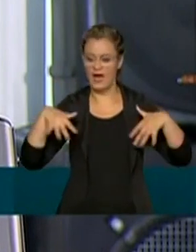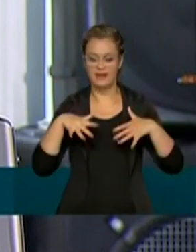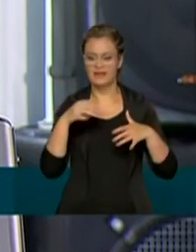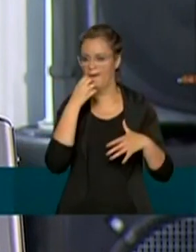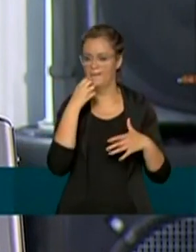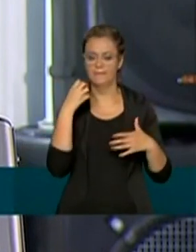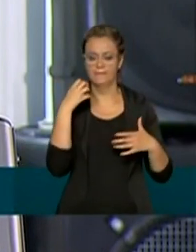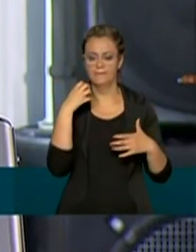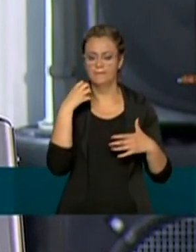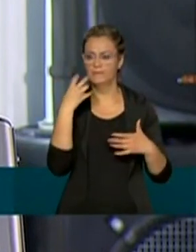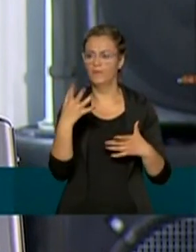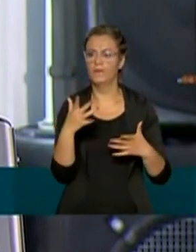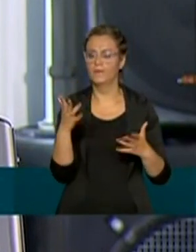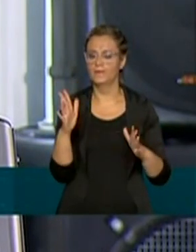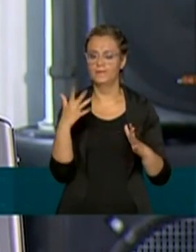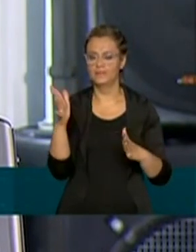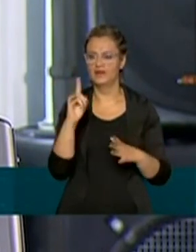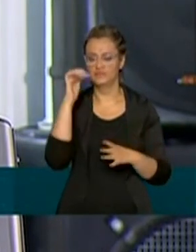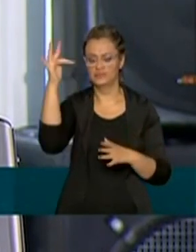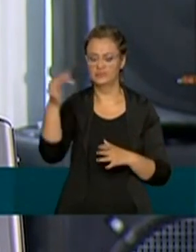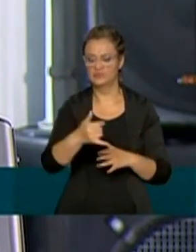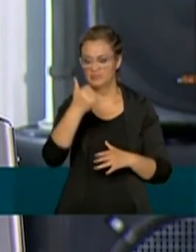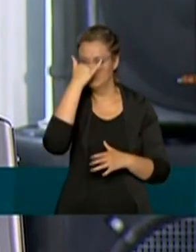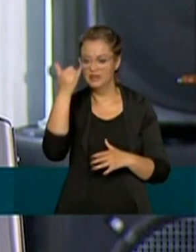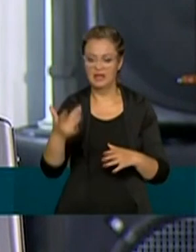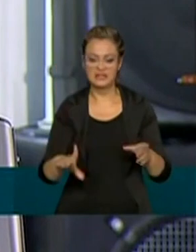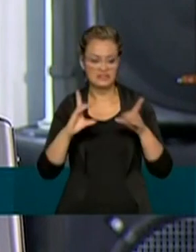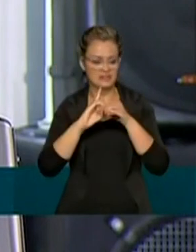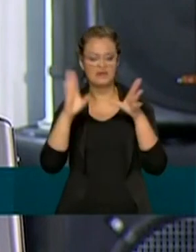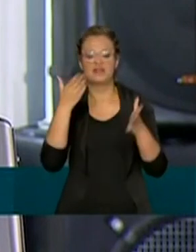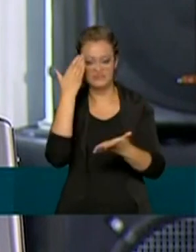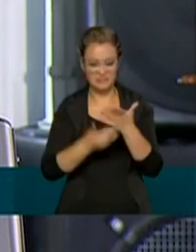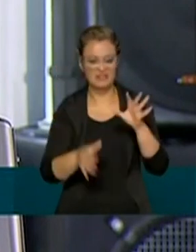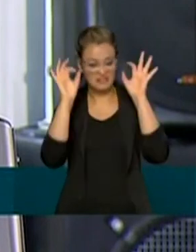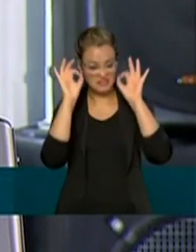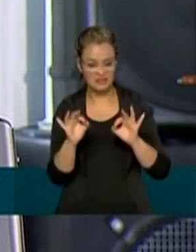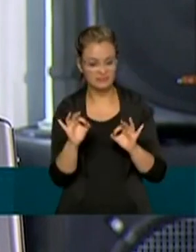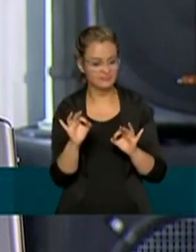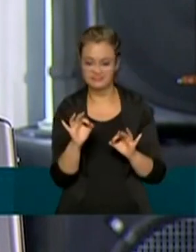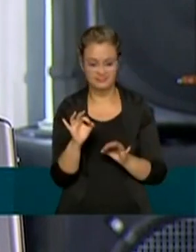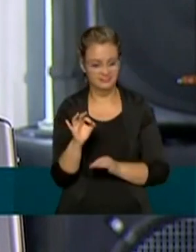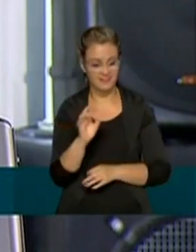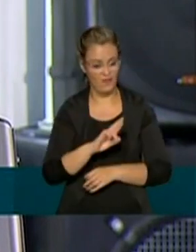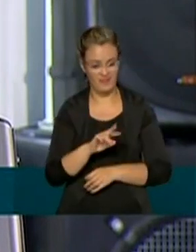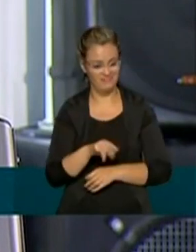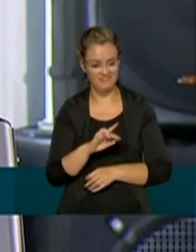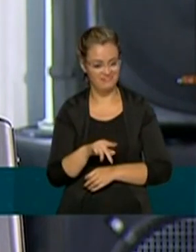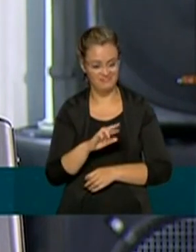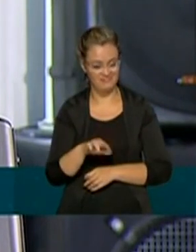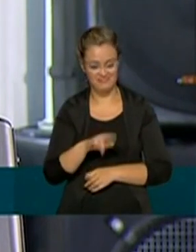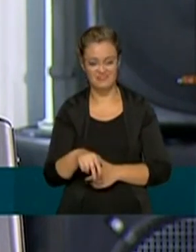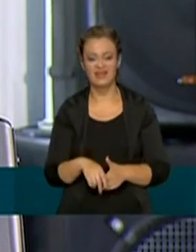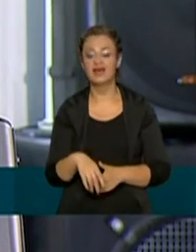para iniciativas que possam colocar em risco a liberdade conquistada por nossa nação. É preciso respeitar